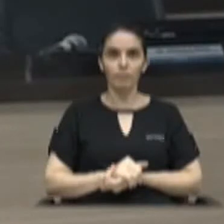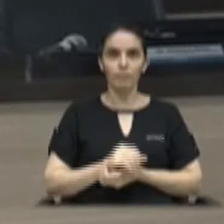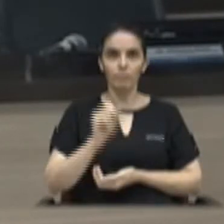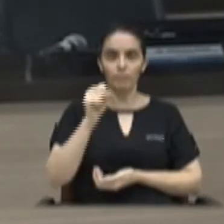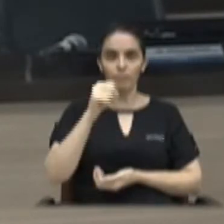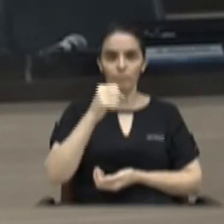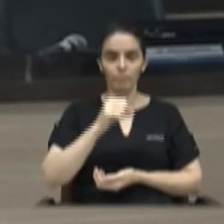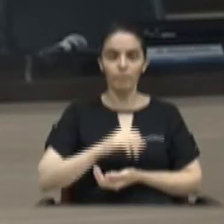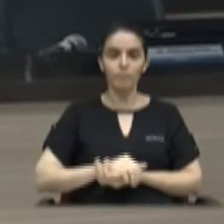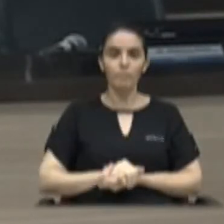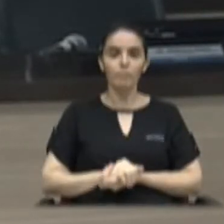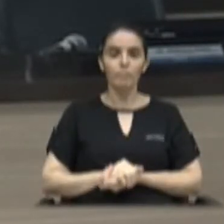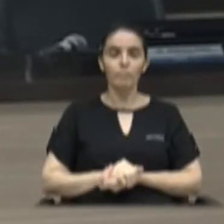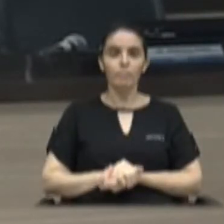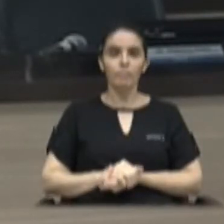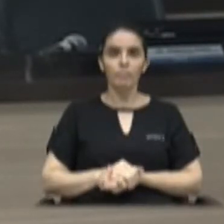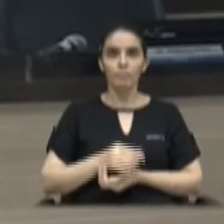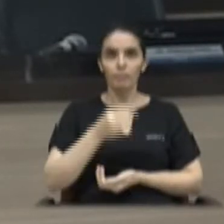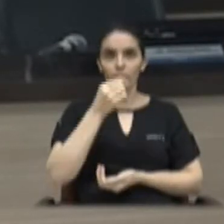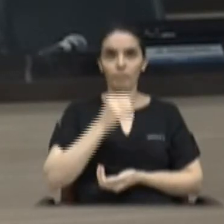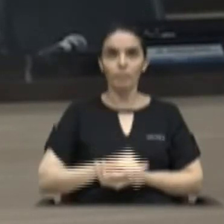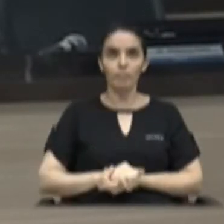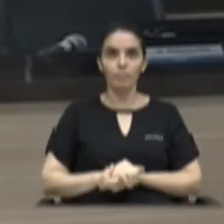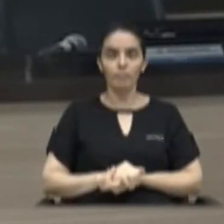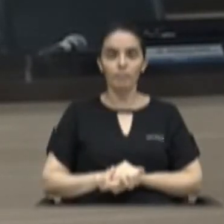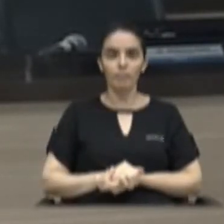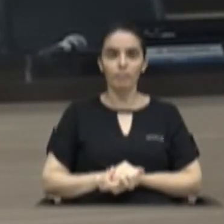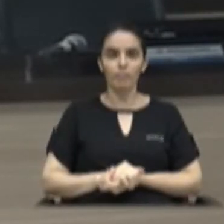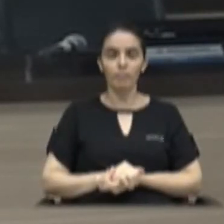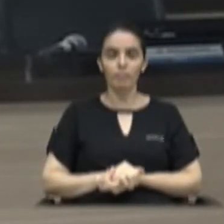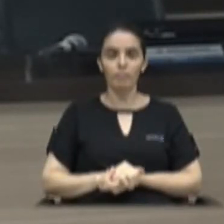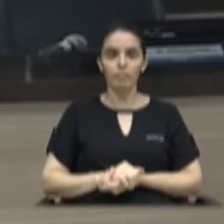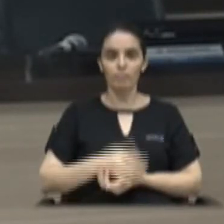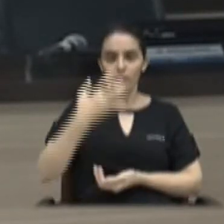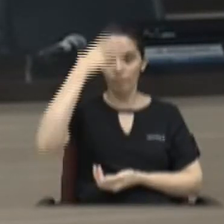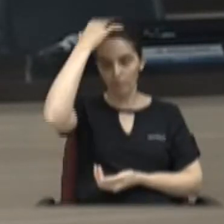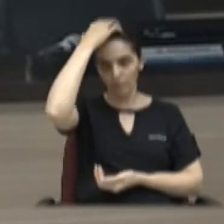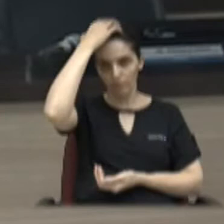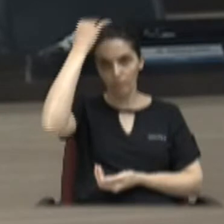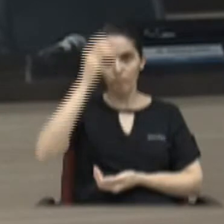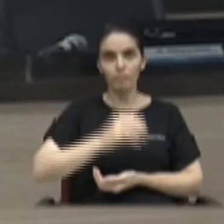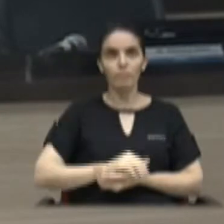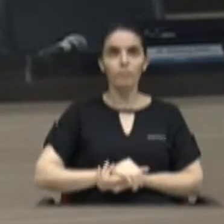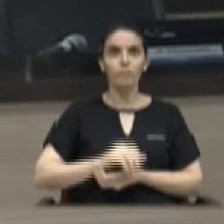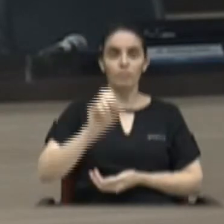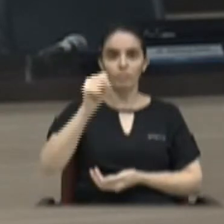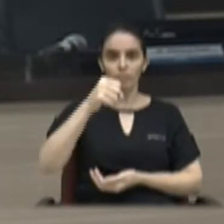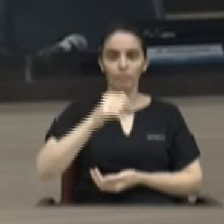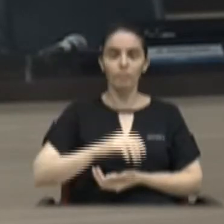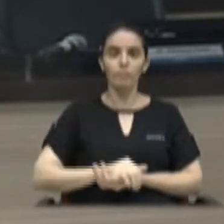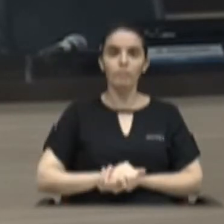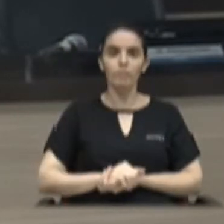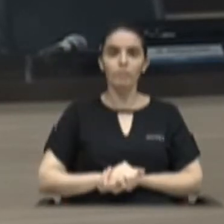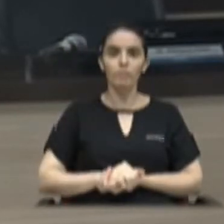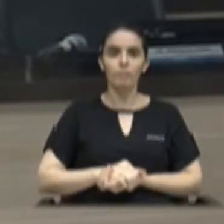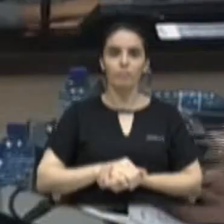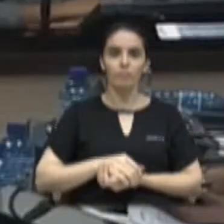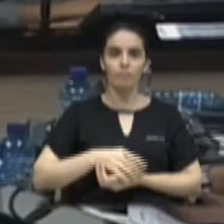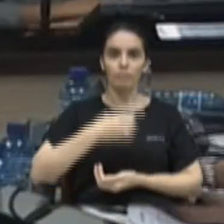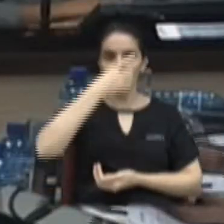Sim, presidente. Jorge, não. Darcy Reis. Sim. Marco